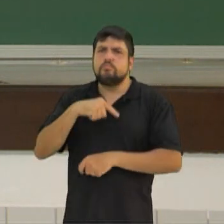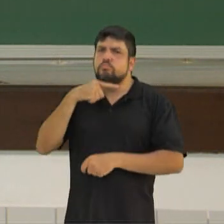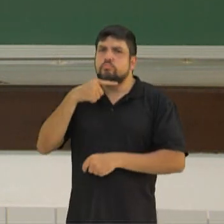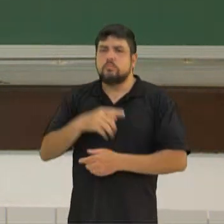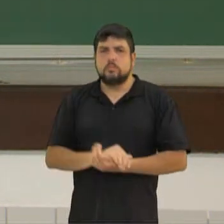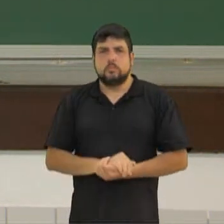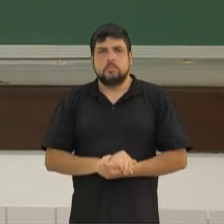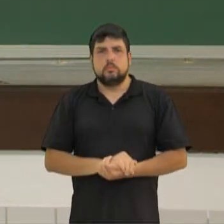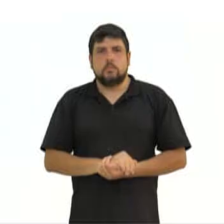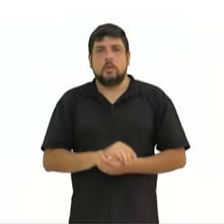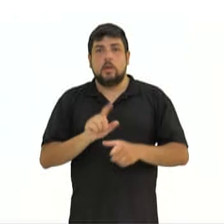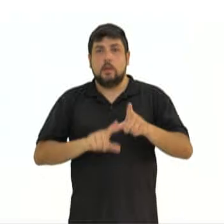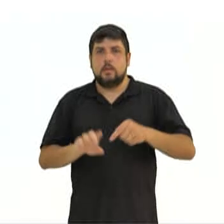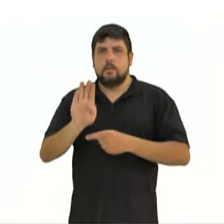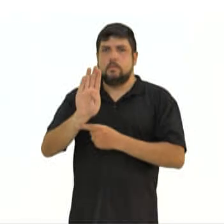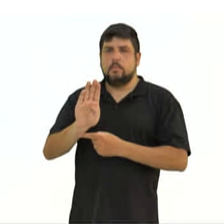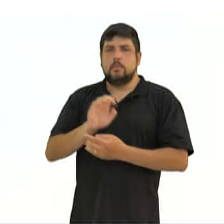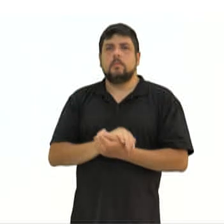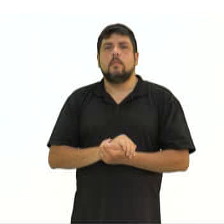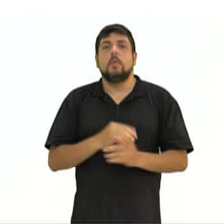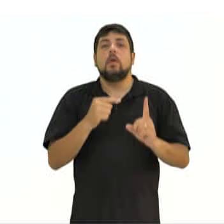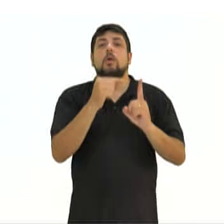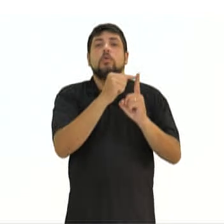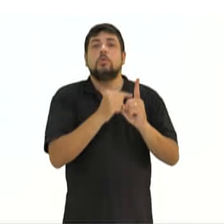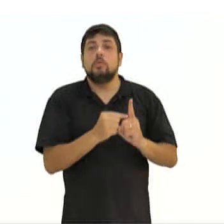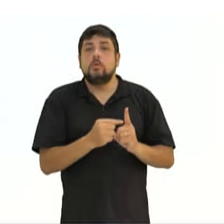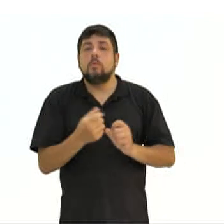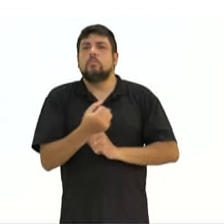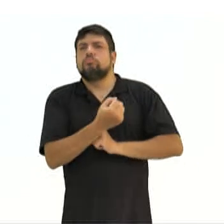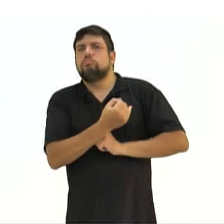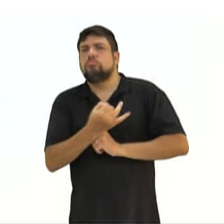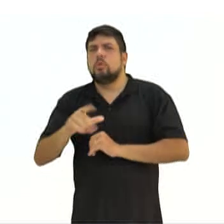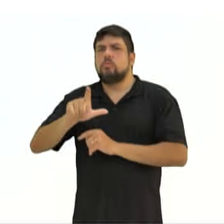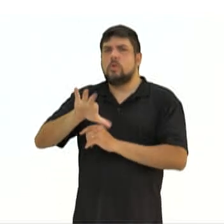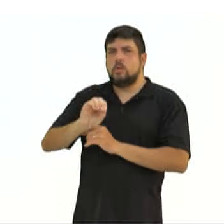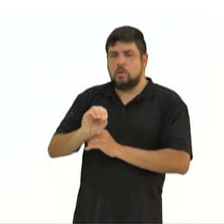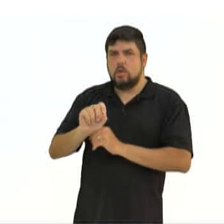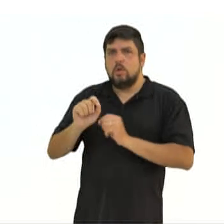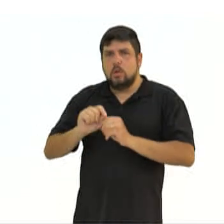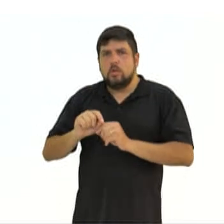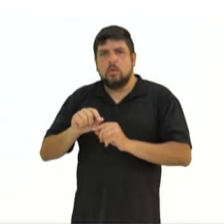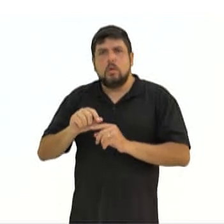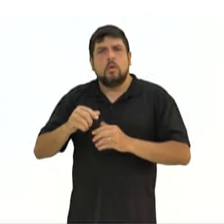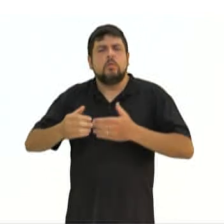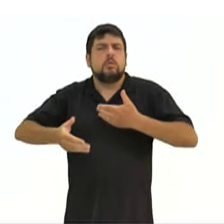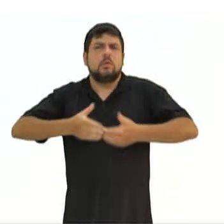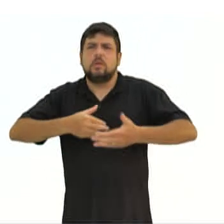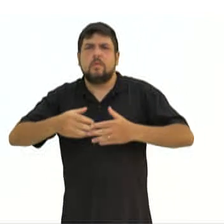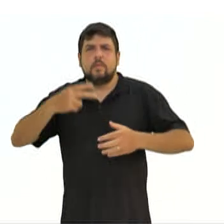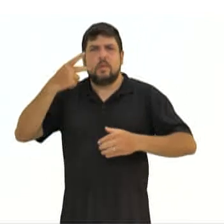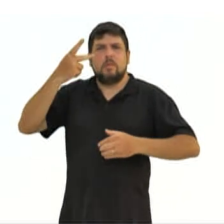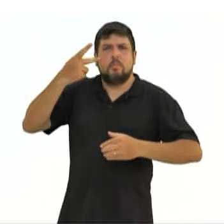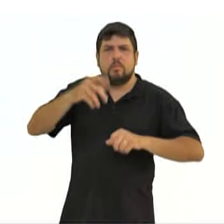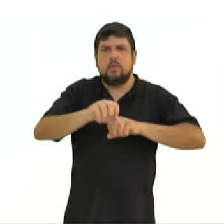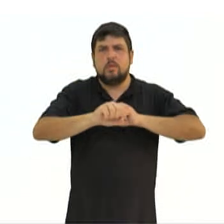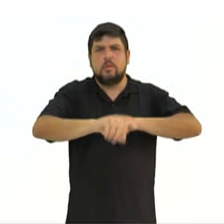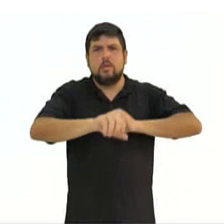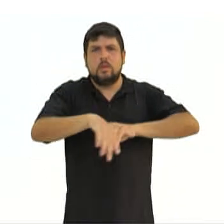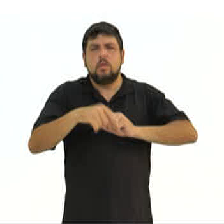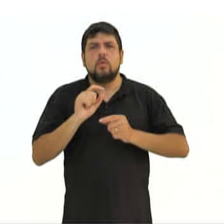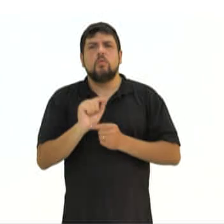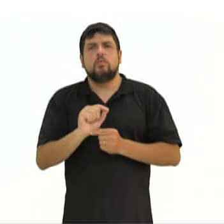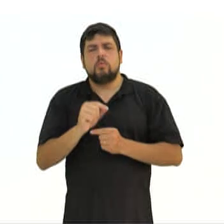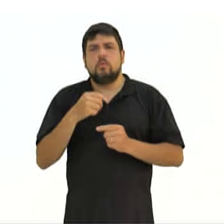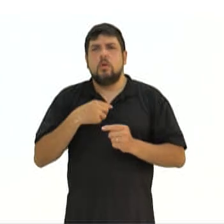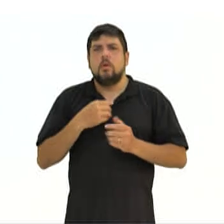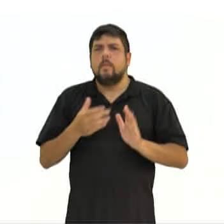Na letra B, o tipo e a quantidade de lixo produzido pela sociedade independe de políticas de educação que proponham mudanças